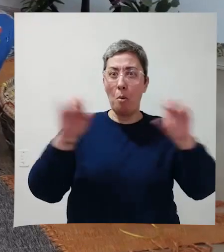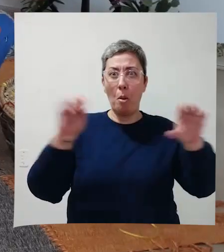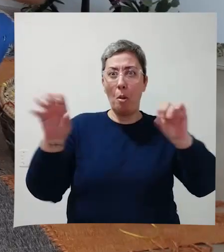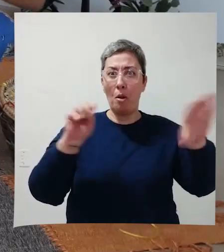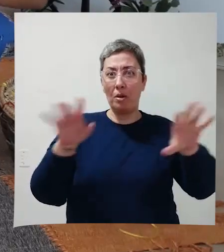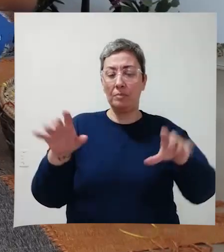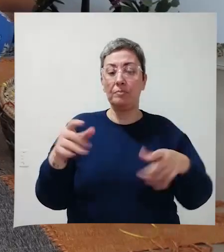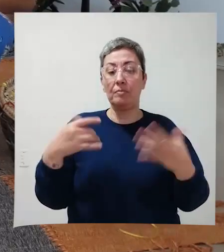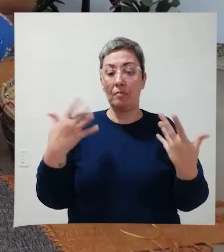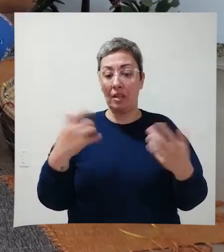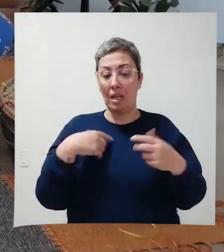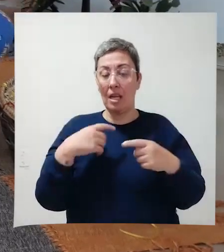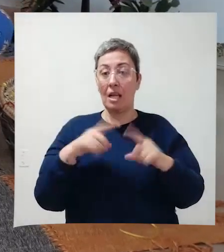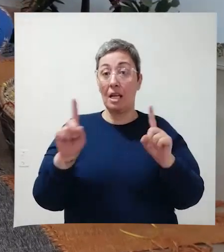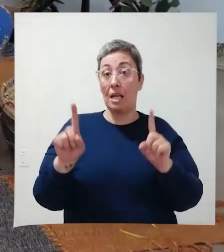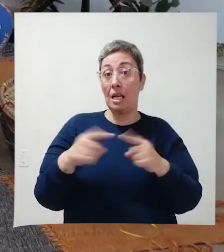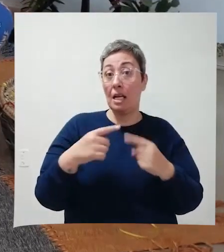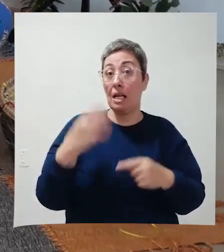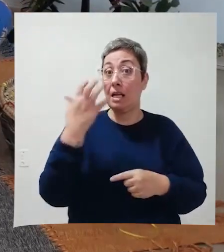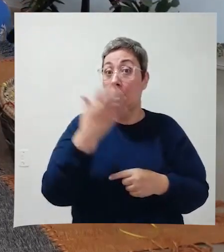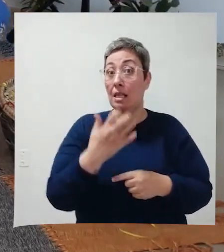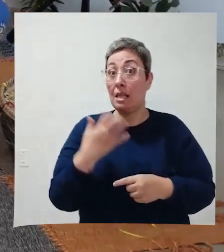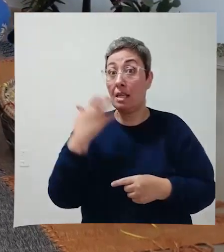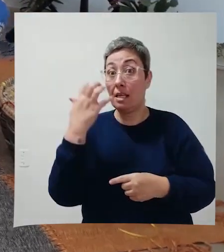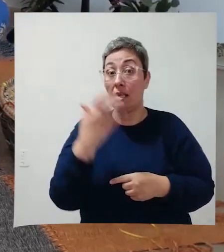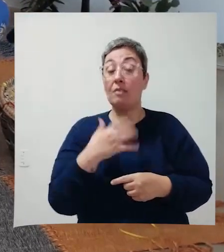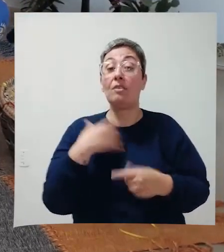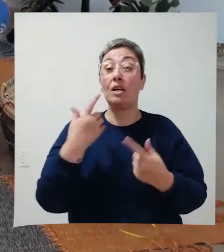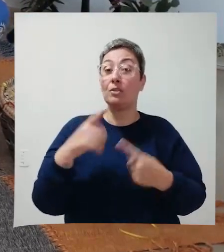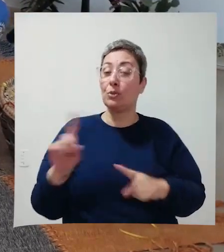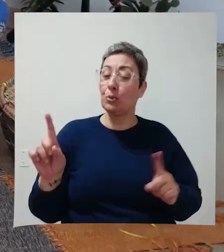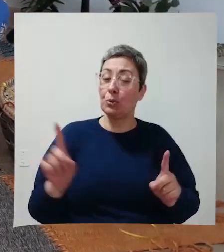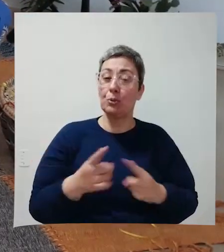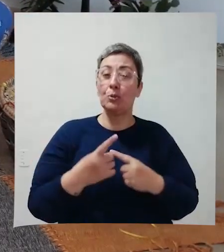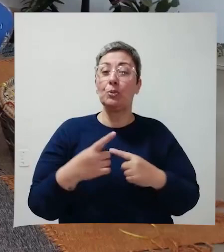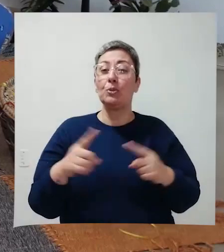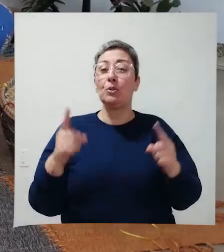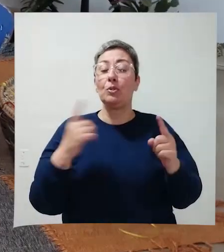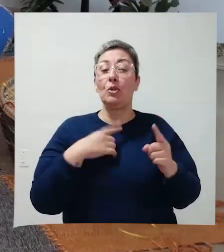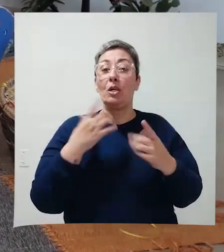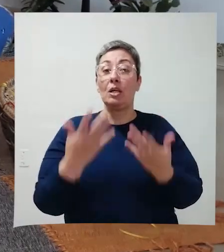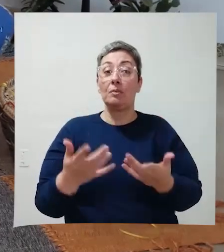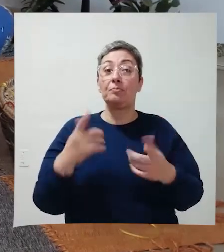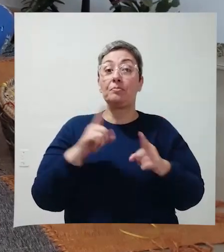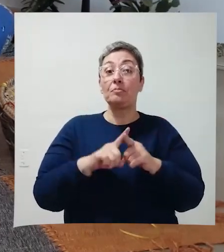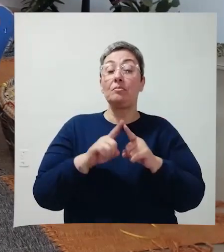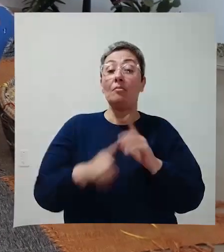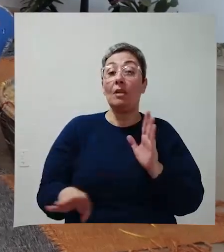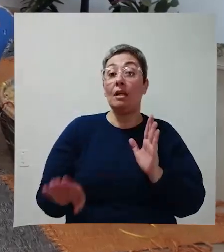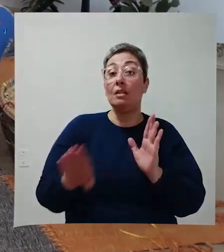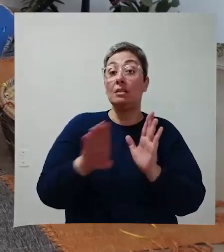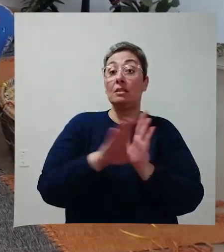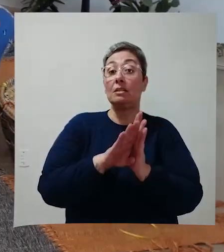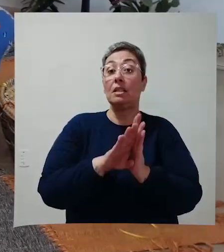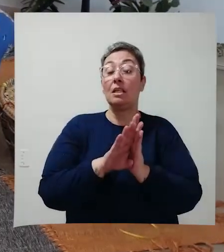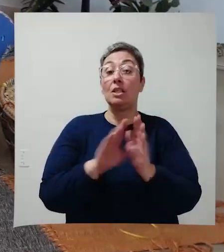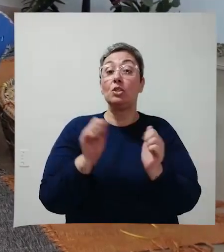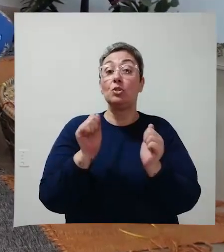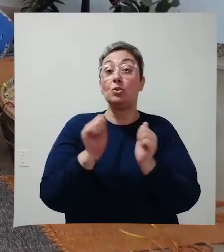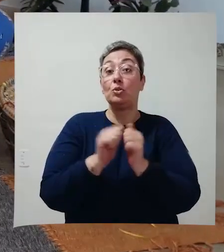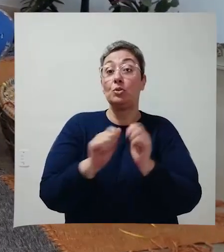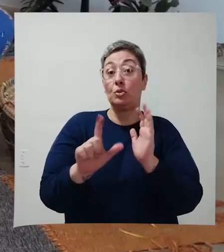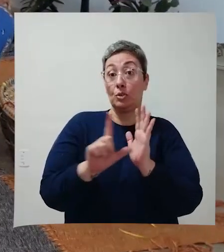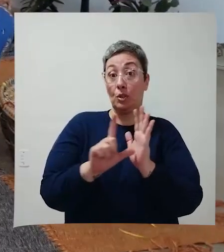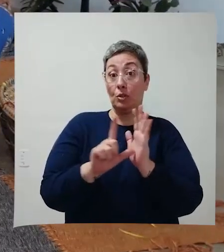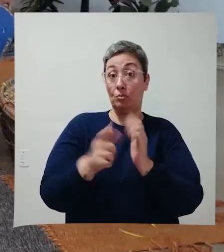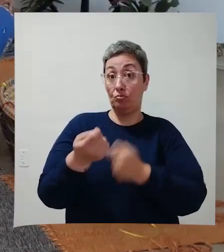Eles cantavam cânticos até chegar junto